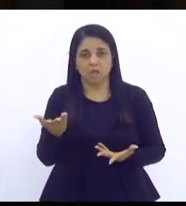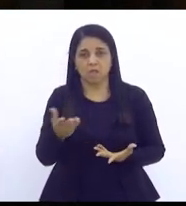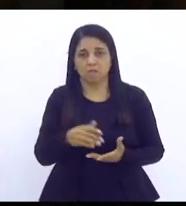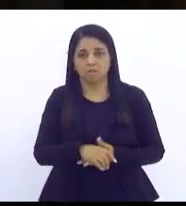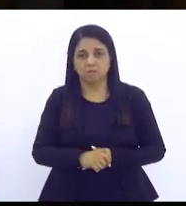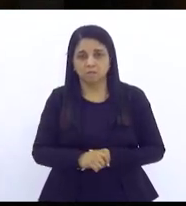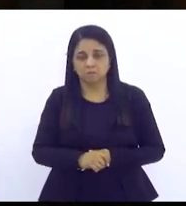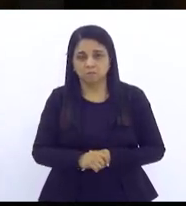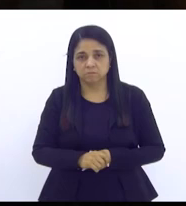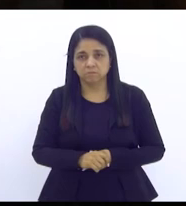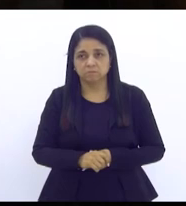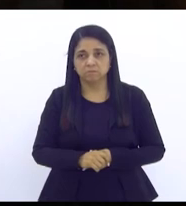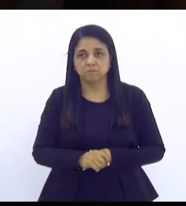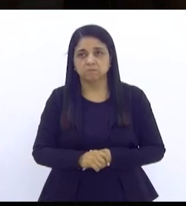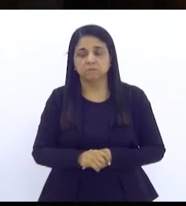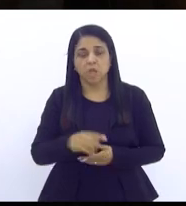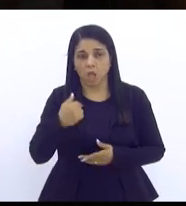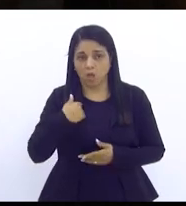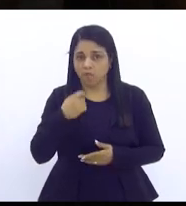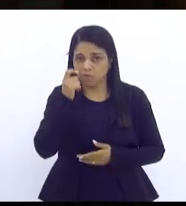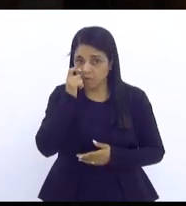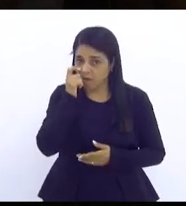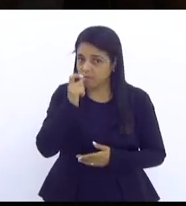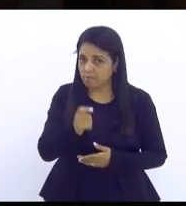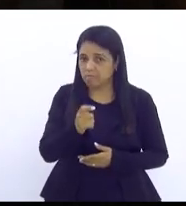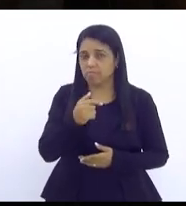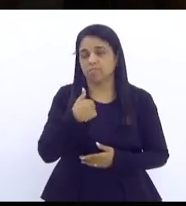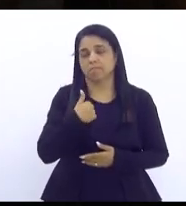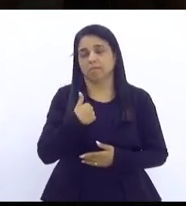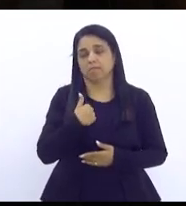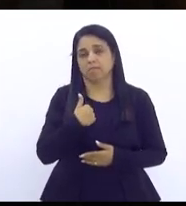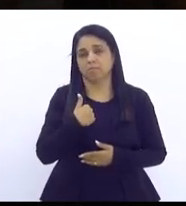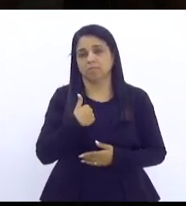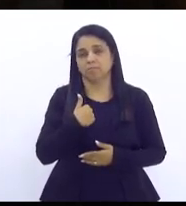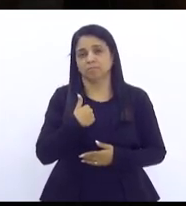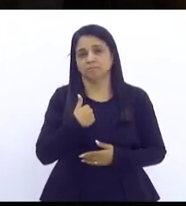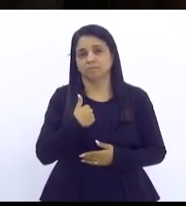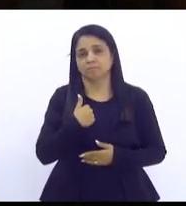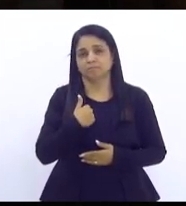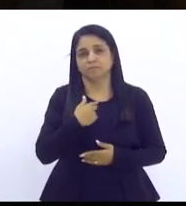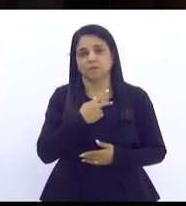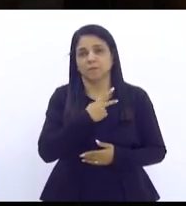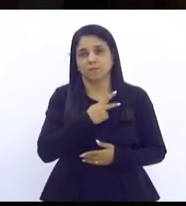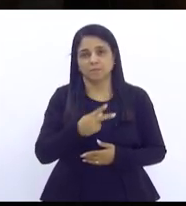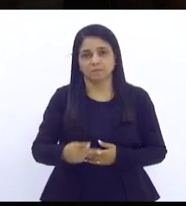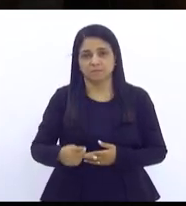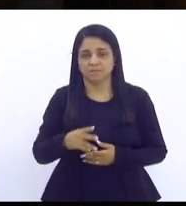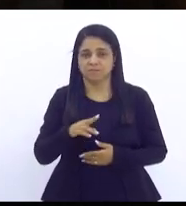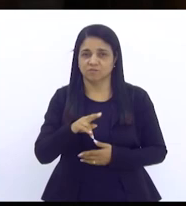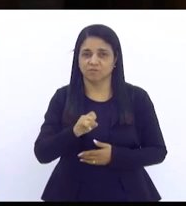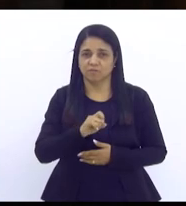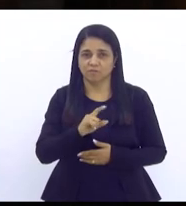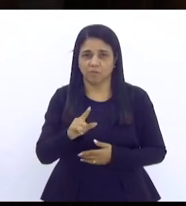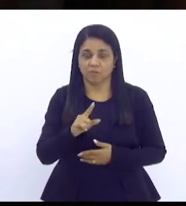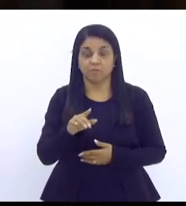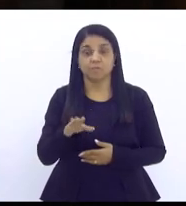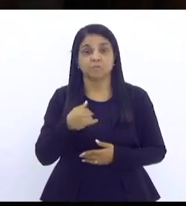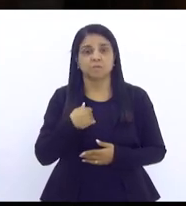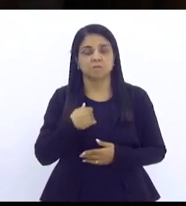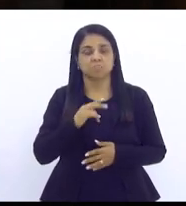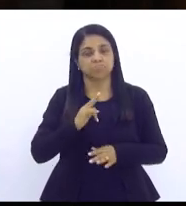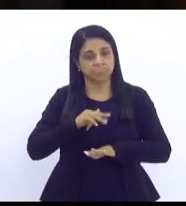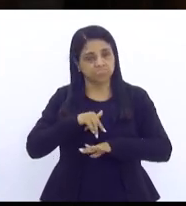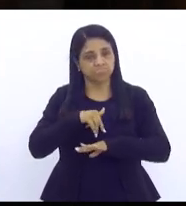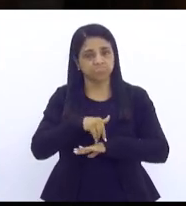que eu vou ficar atento, nobre presidente, em exercício, Val, e estaremos de pé e à